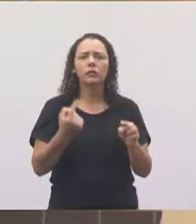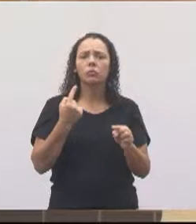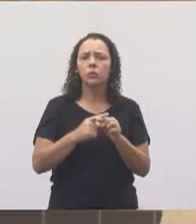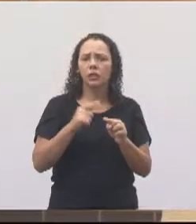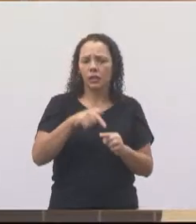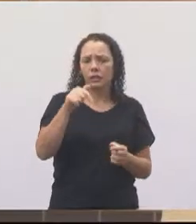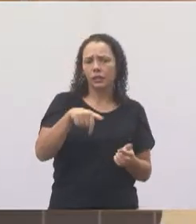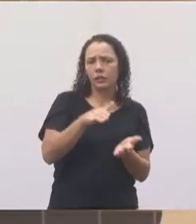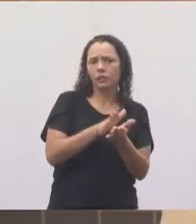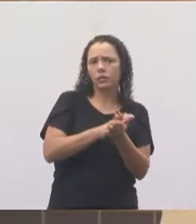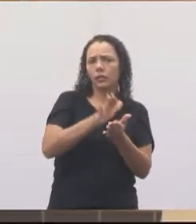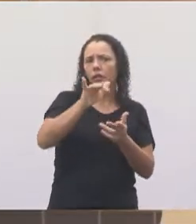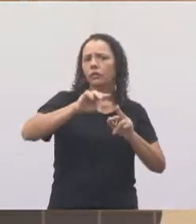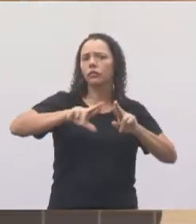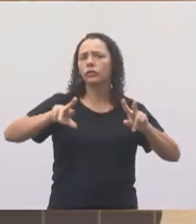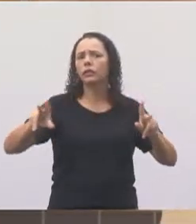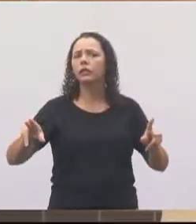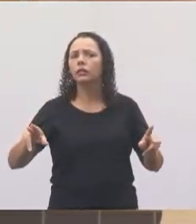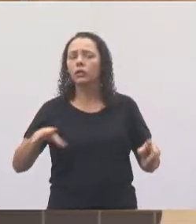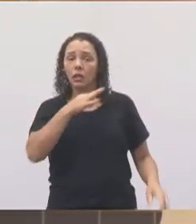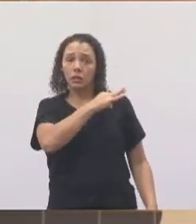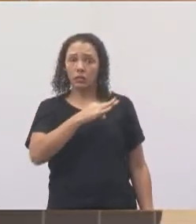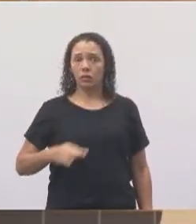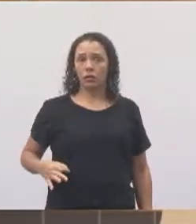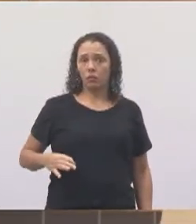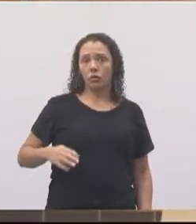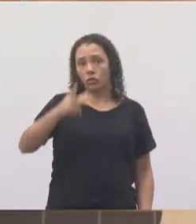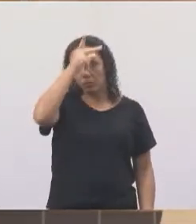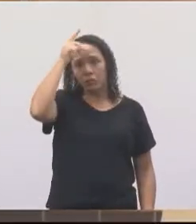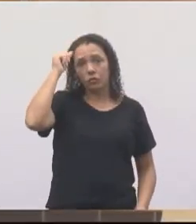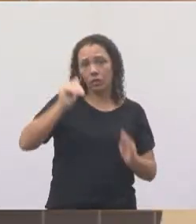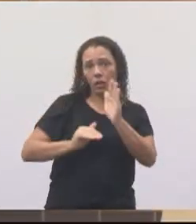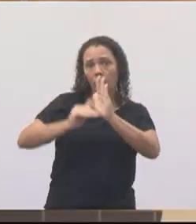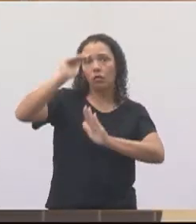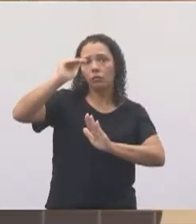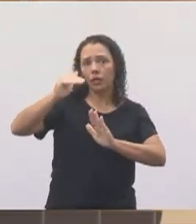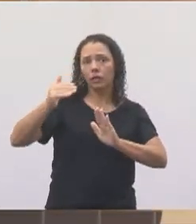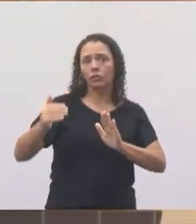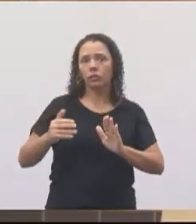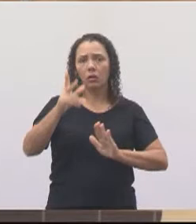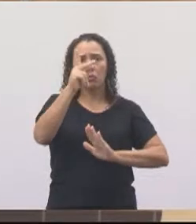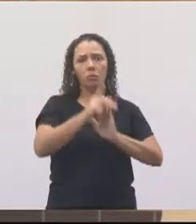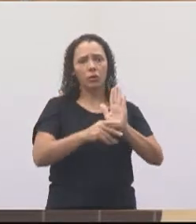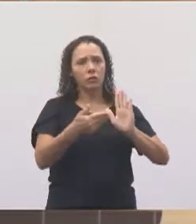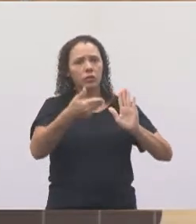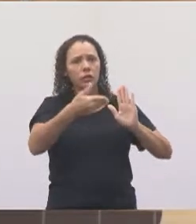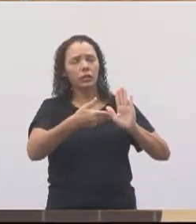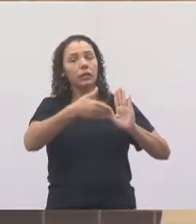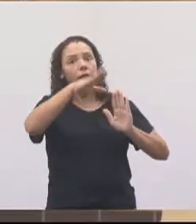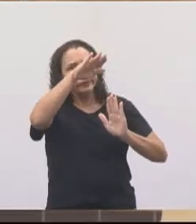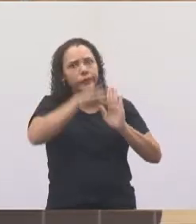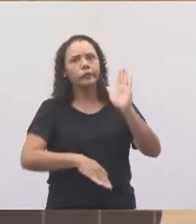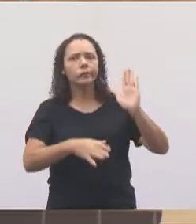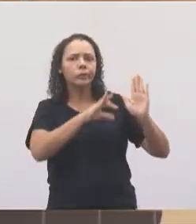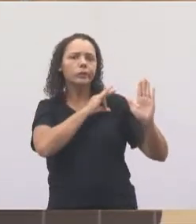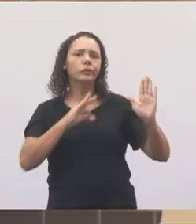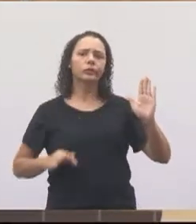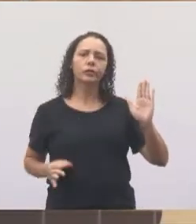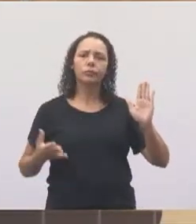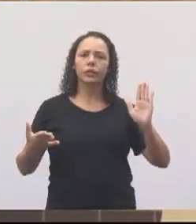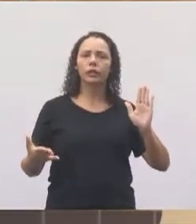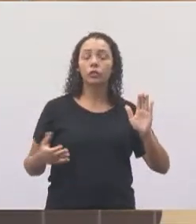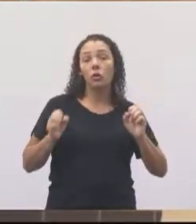dá em Jacareí? Que aumente a cota parte da prefeitura, e esse projeto aqui está diminuindo a cota parte. Poderia ser